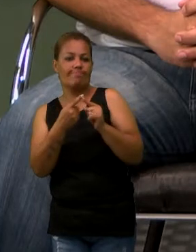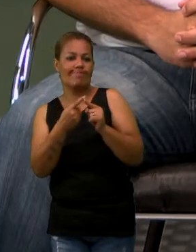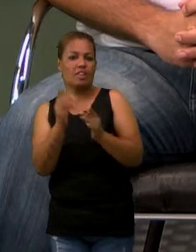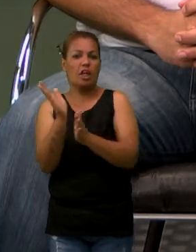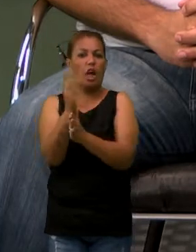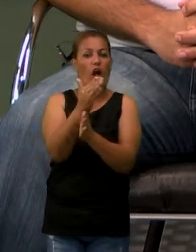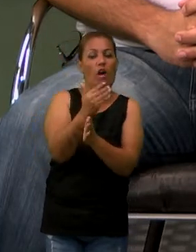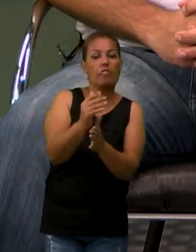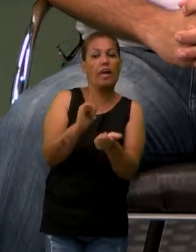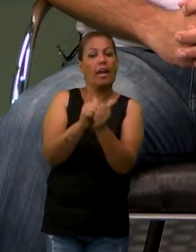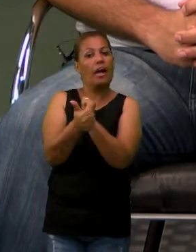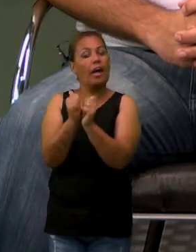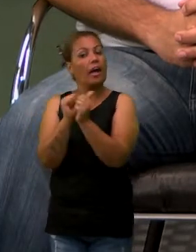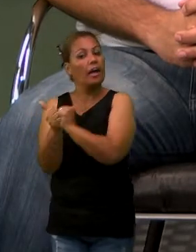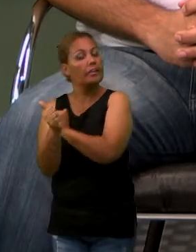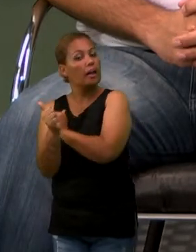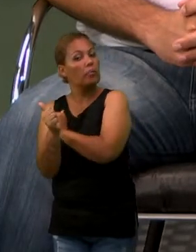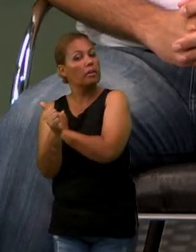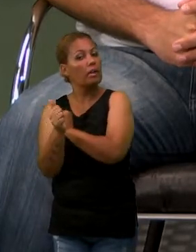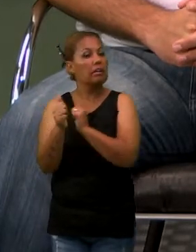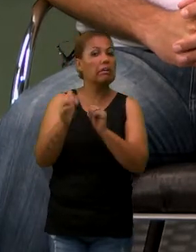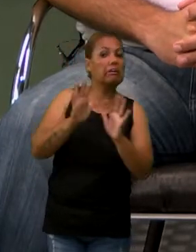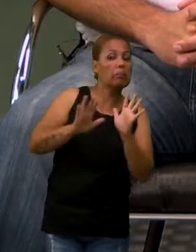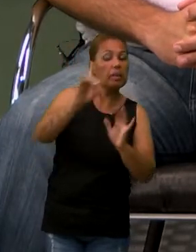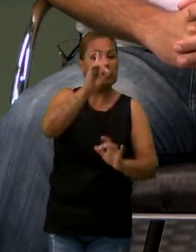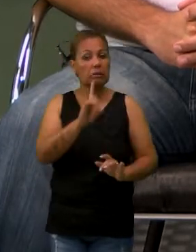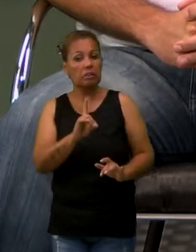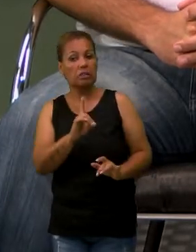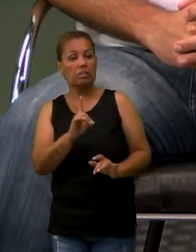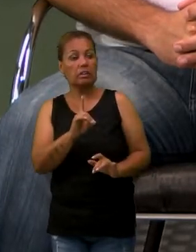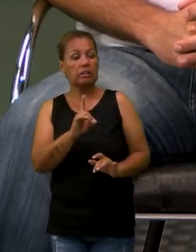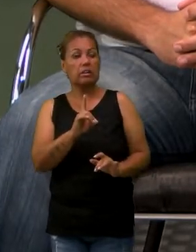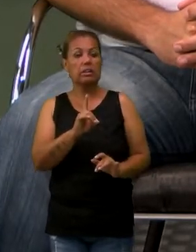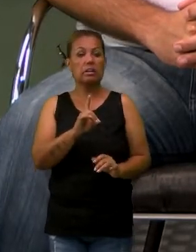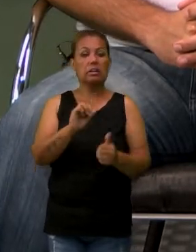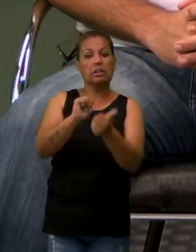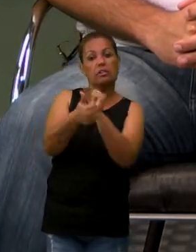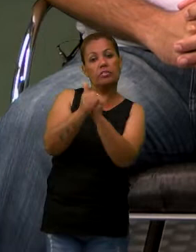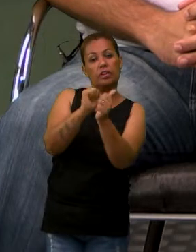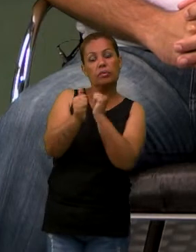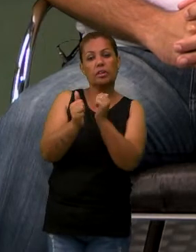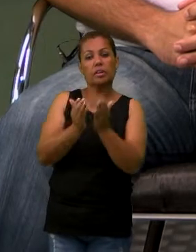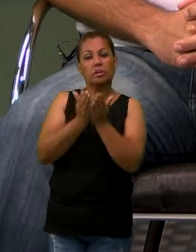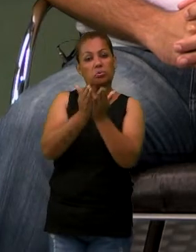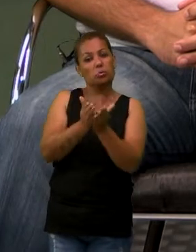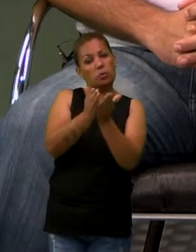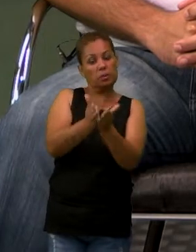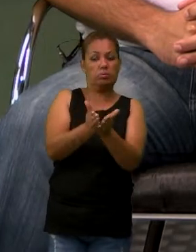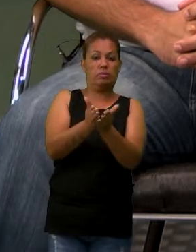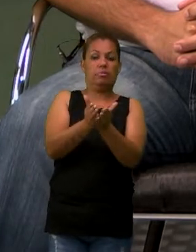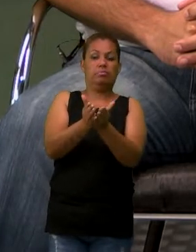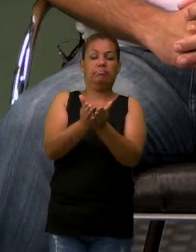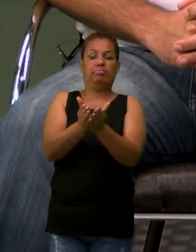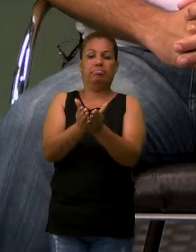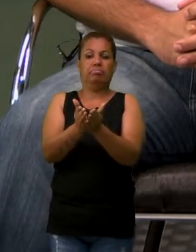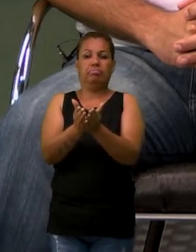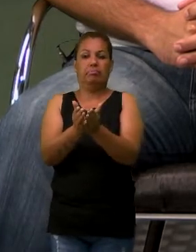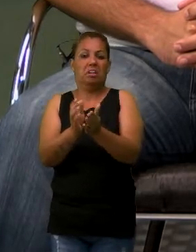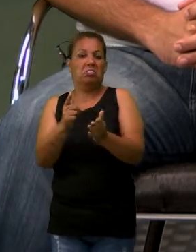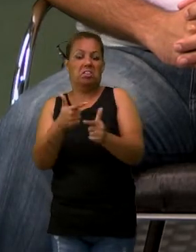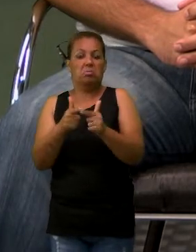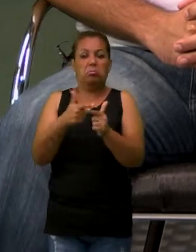principalmente é é dependendo da sua deficiência você vai fazer a adaptação do seu barco então não vai ter